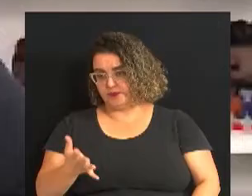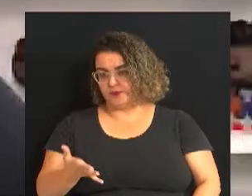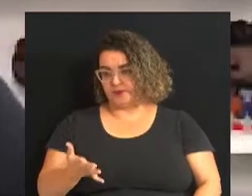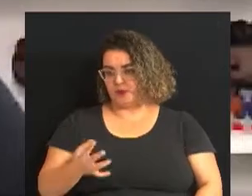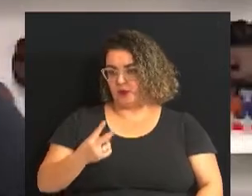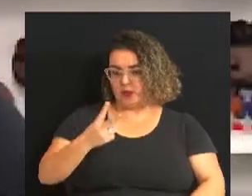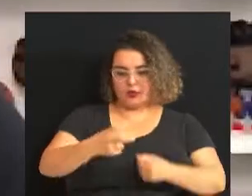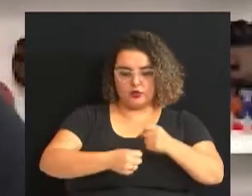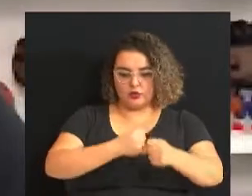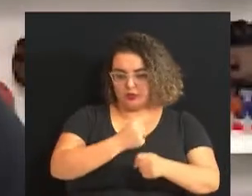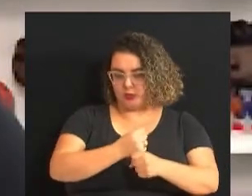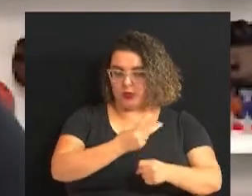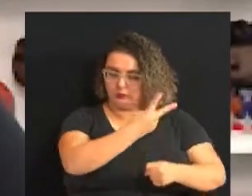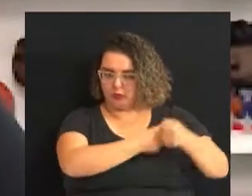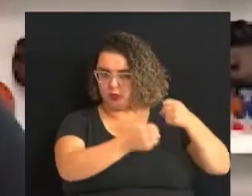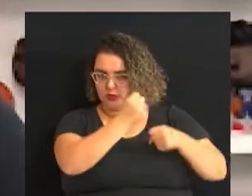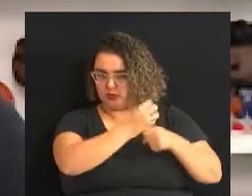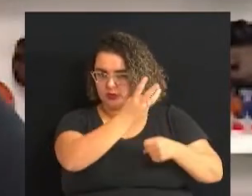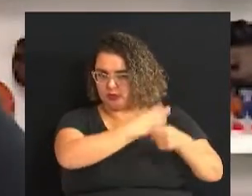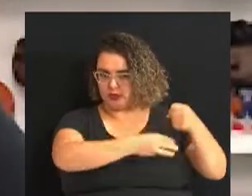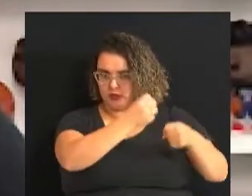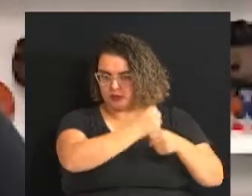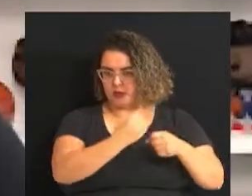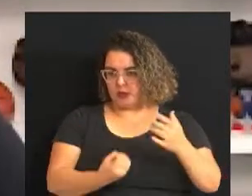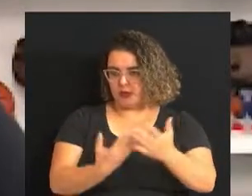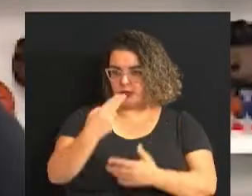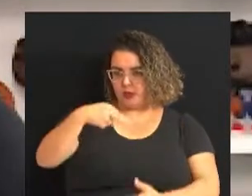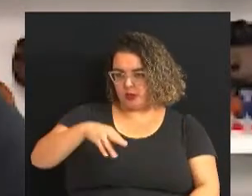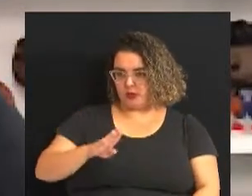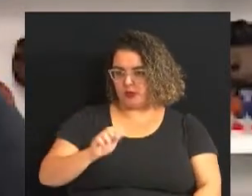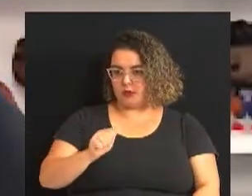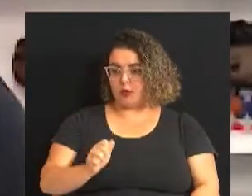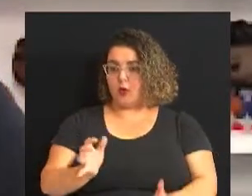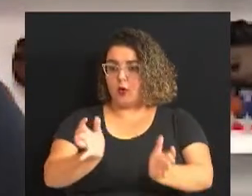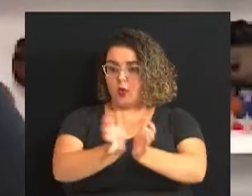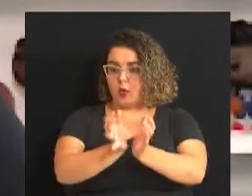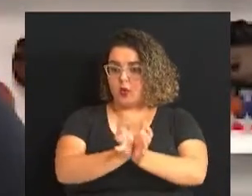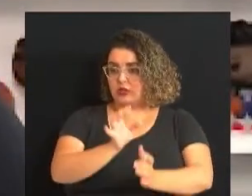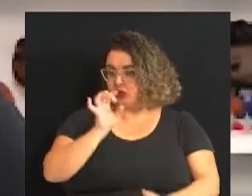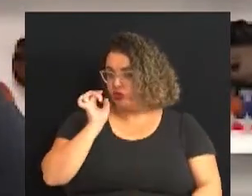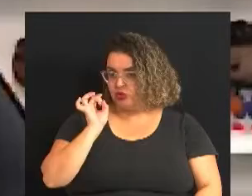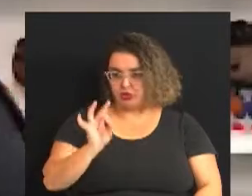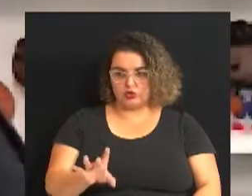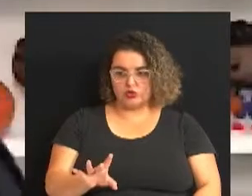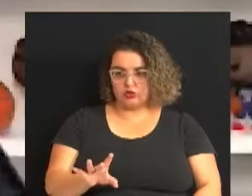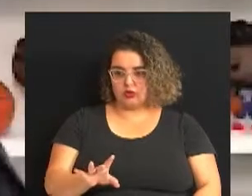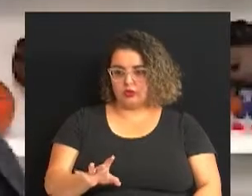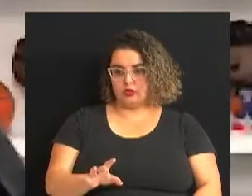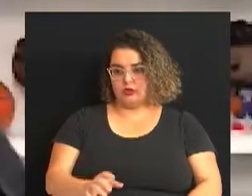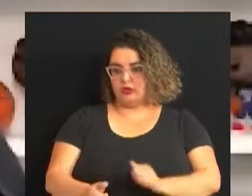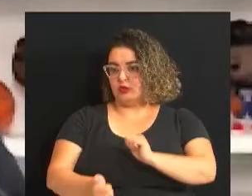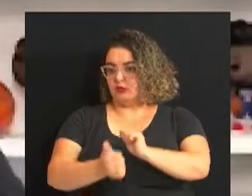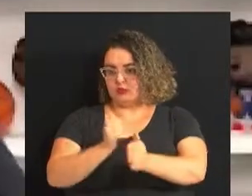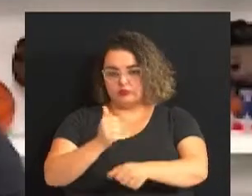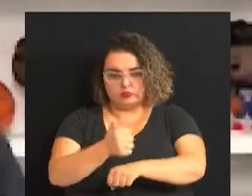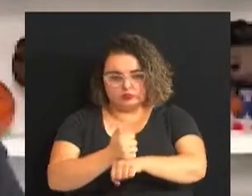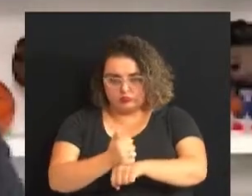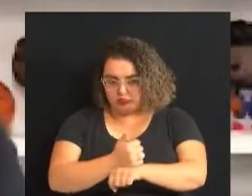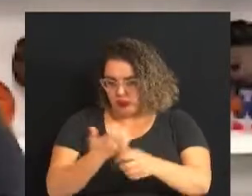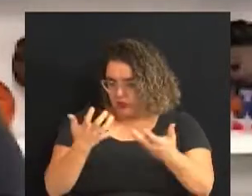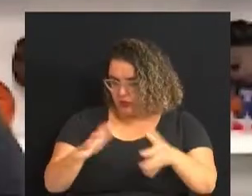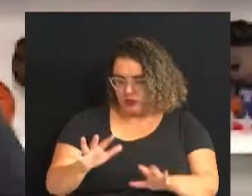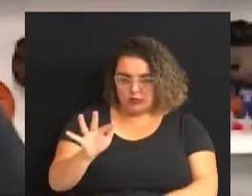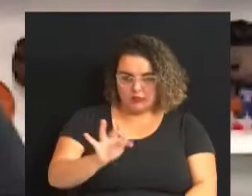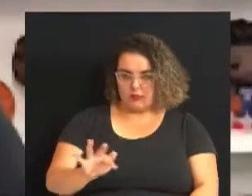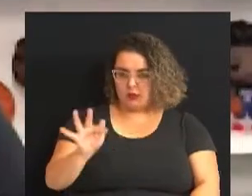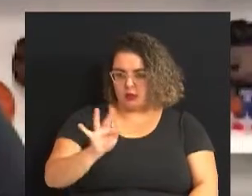3 anos atrás, a NBA ela criou, com a Liga de Desenvolvimento, um time somente para jogadores que não querem jogar universitário e